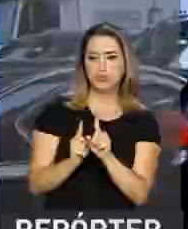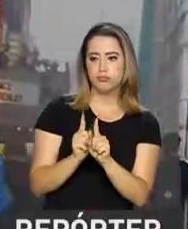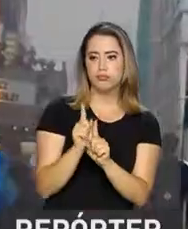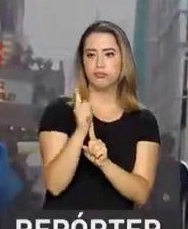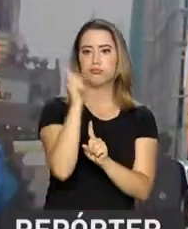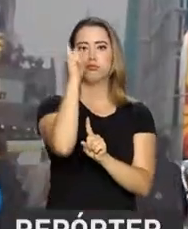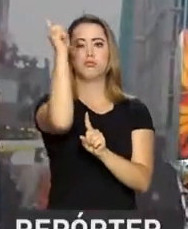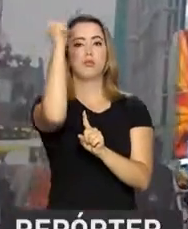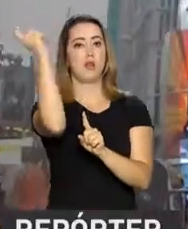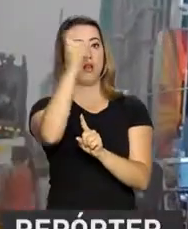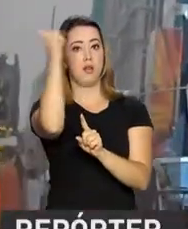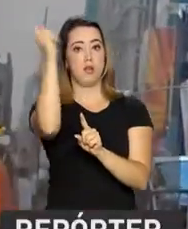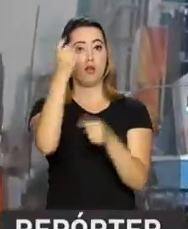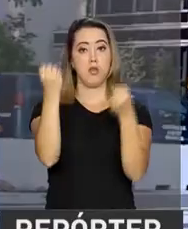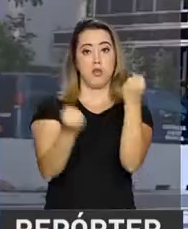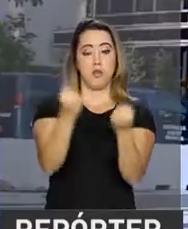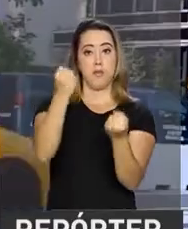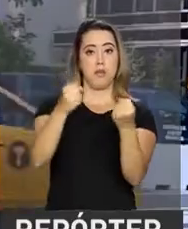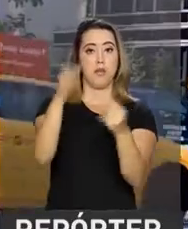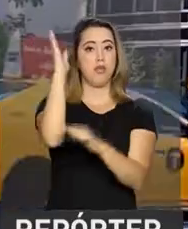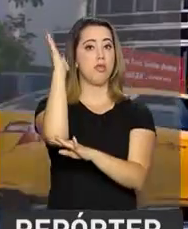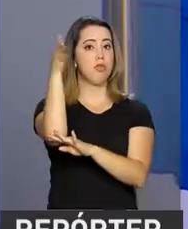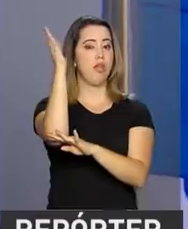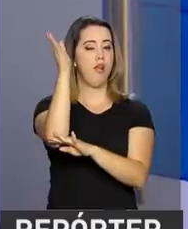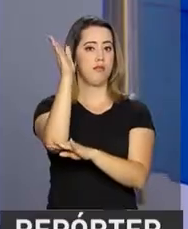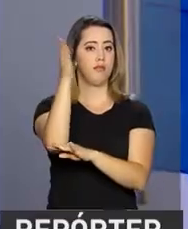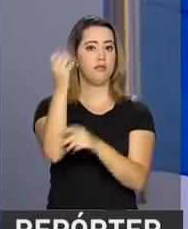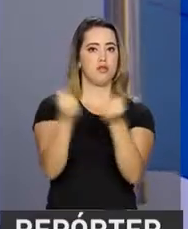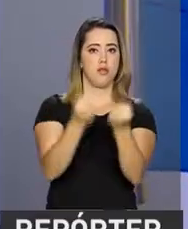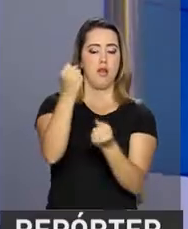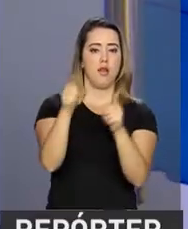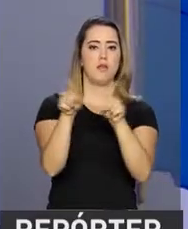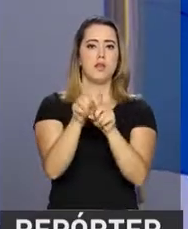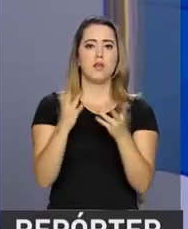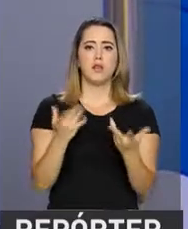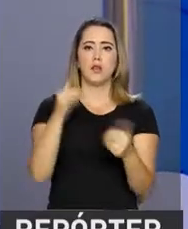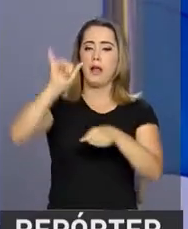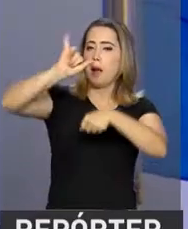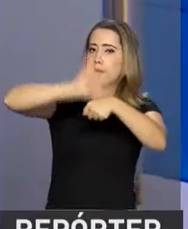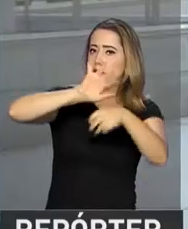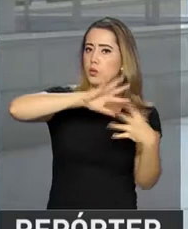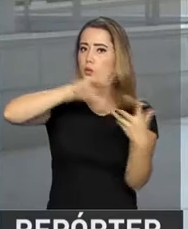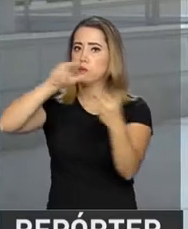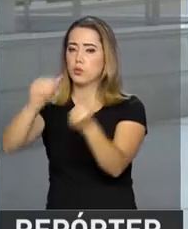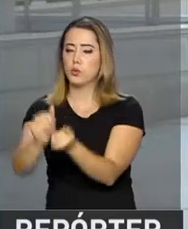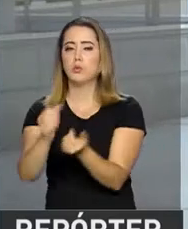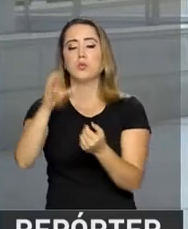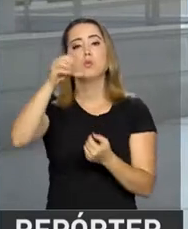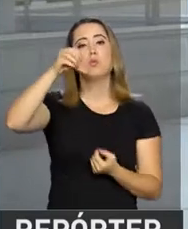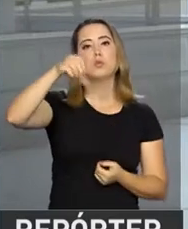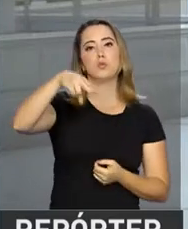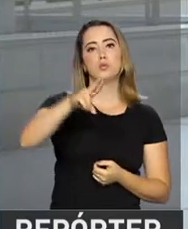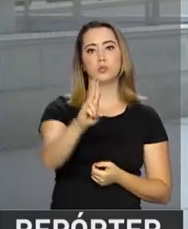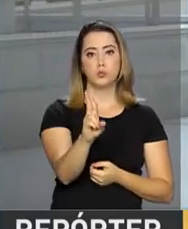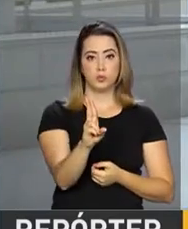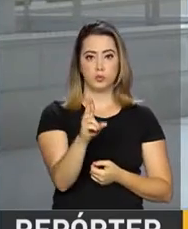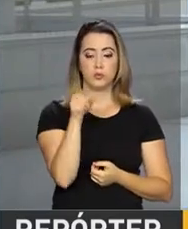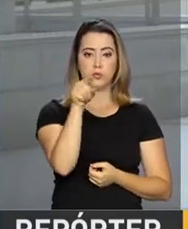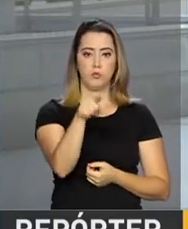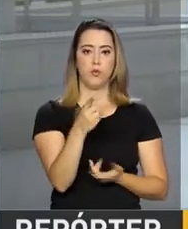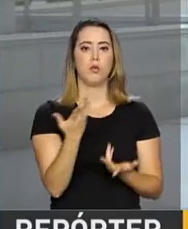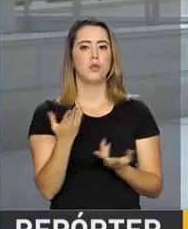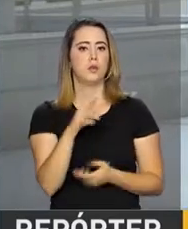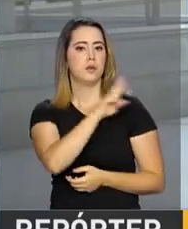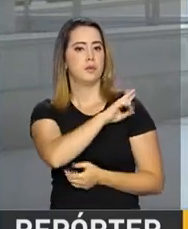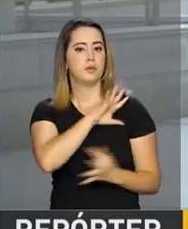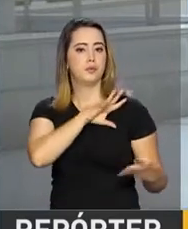trânsito de táxis amarelos para a capital do mundo na assembléia geral das nações unidas durante a assembléia geral da onu representantes do